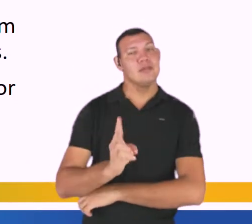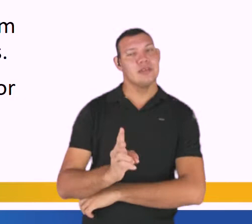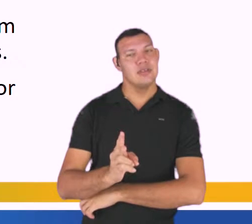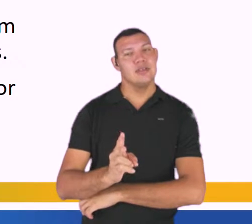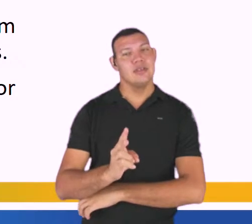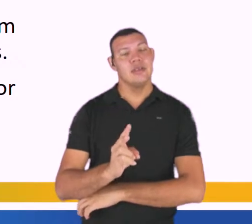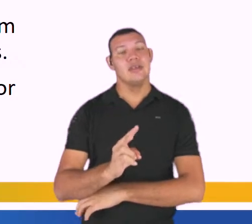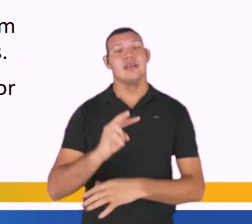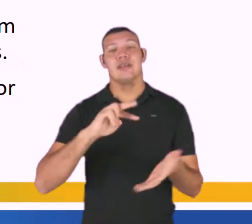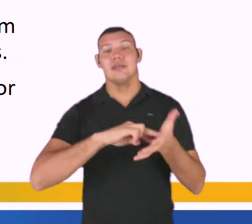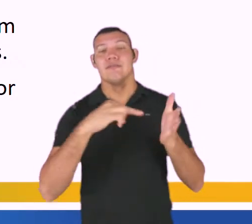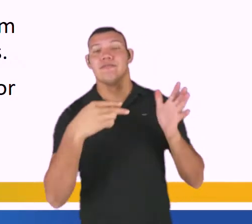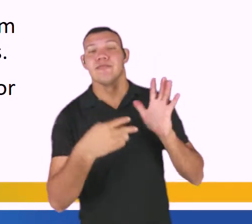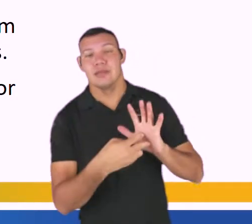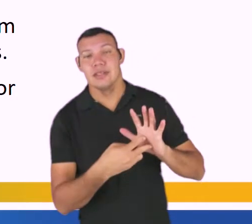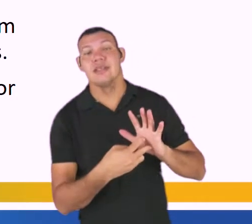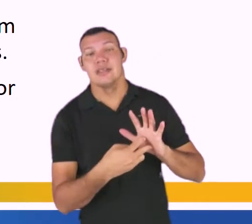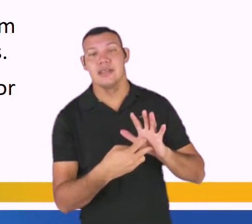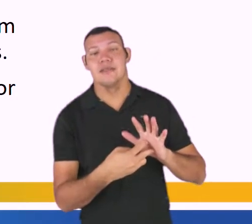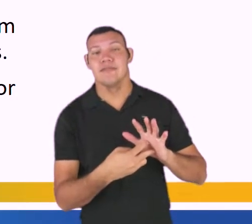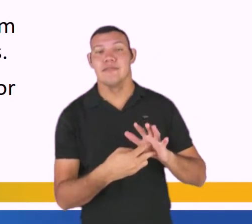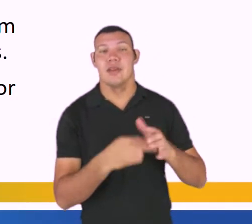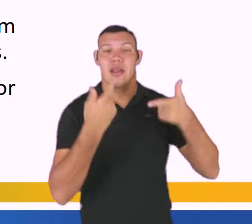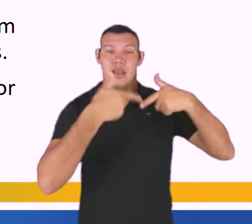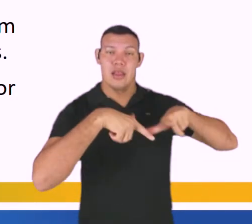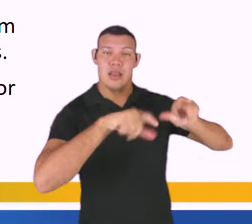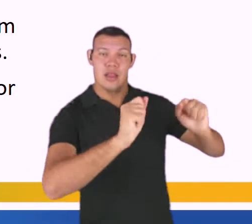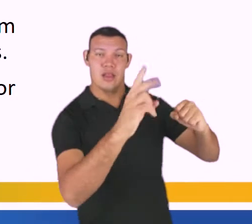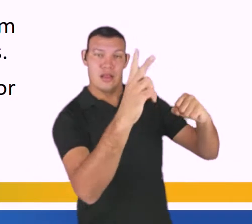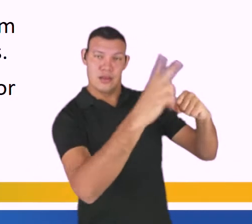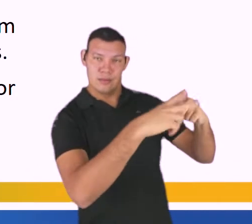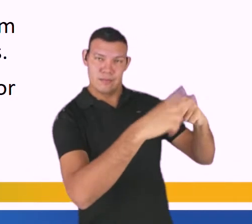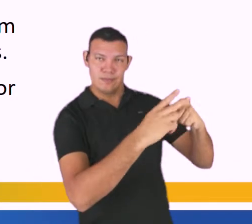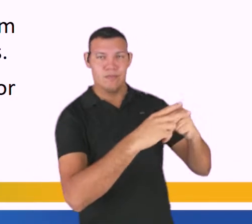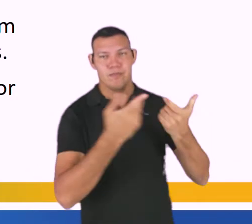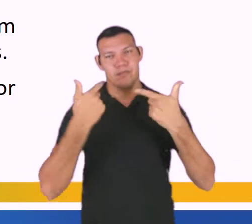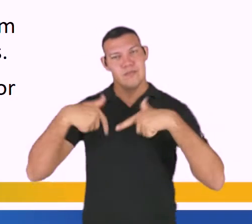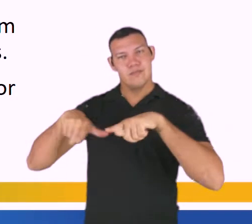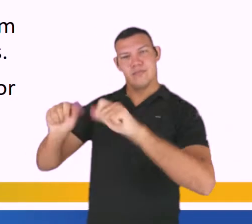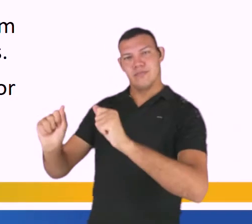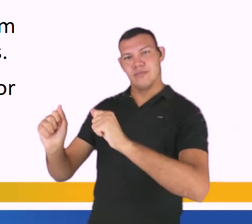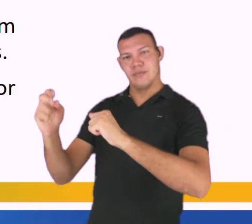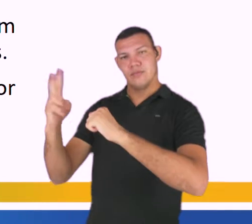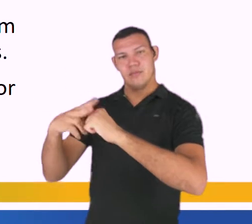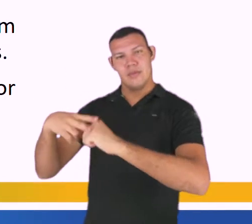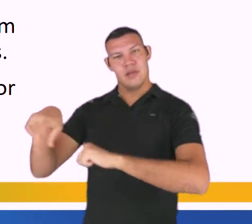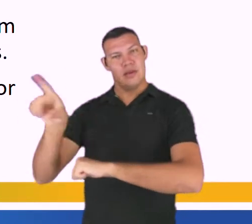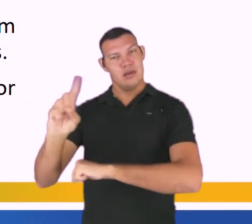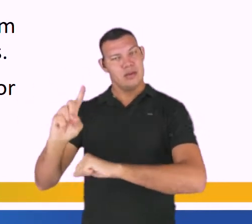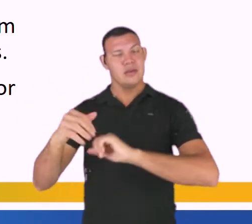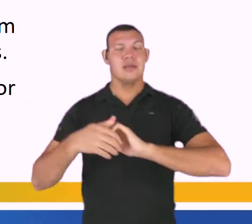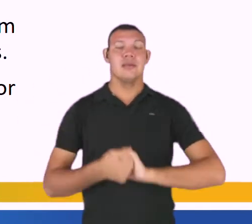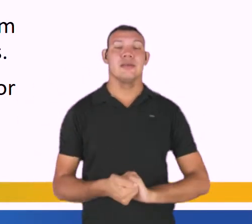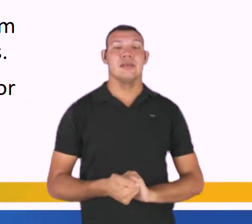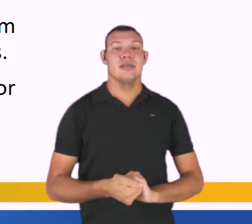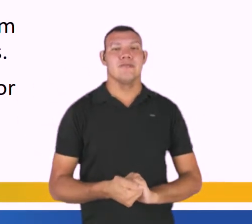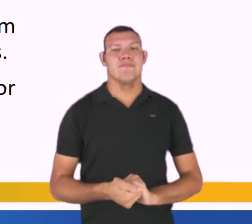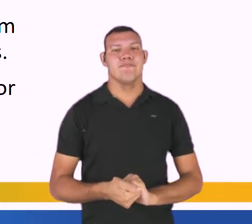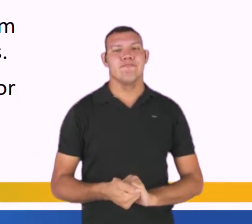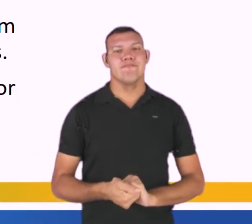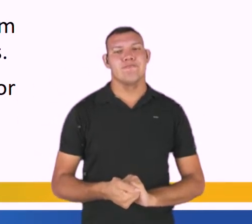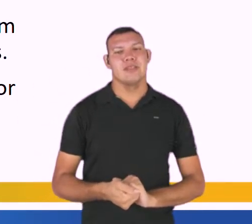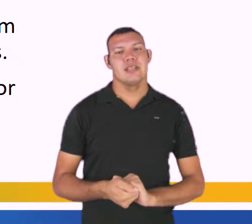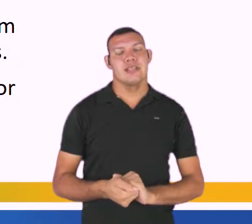pela linguagem verbal e a linguagem não verbal, basicamente. Tá? Entre outras palavras,